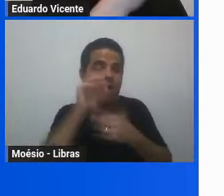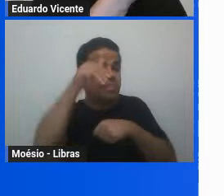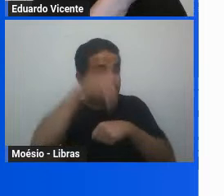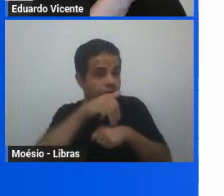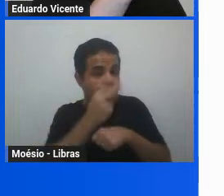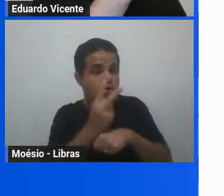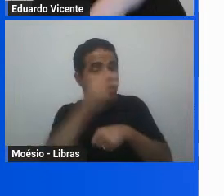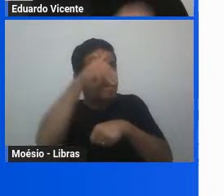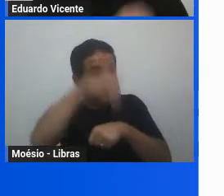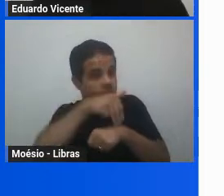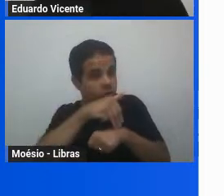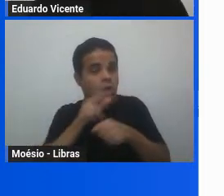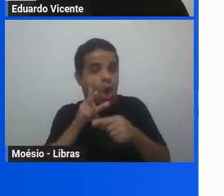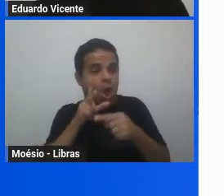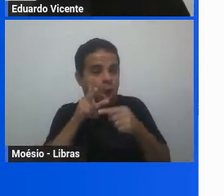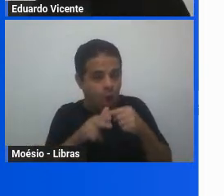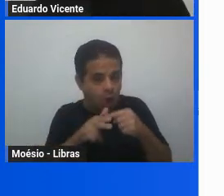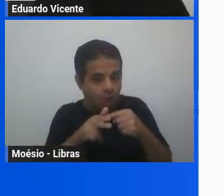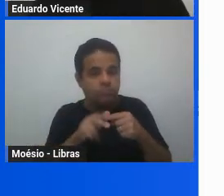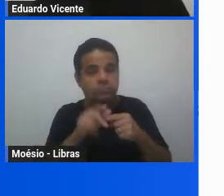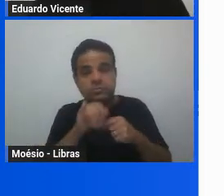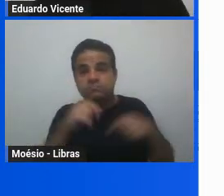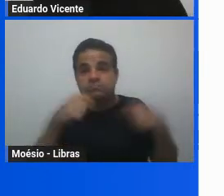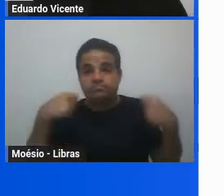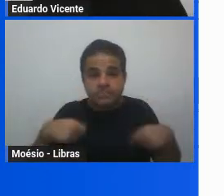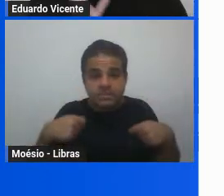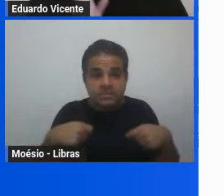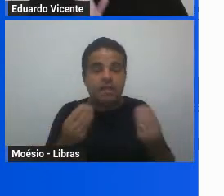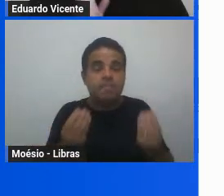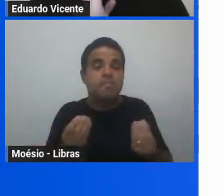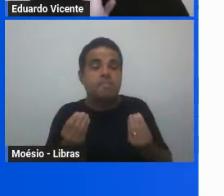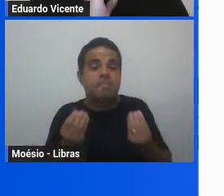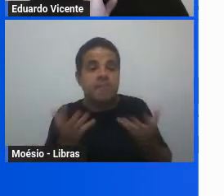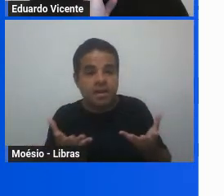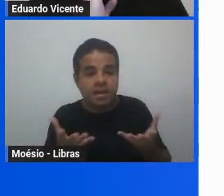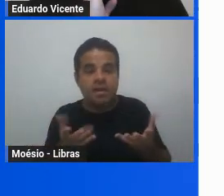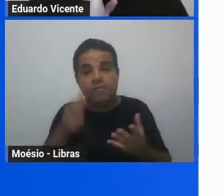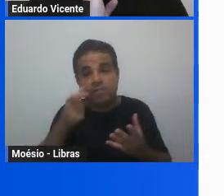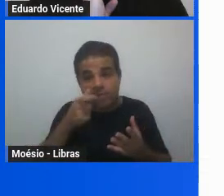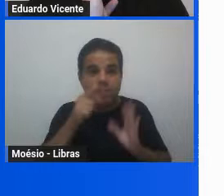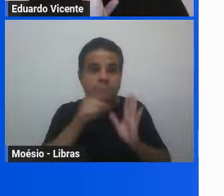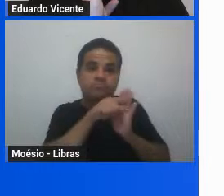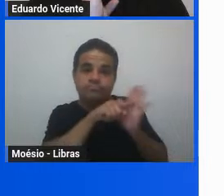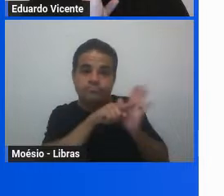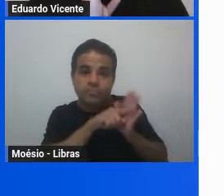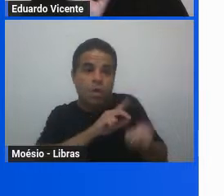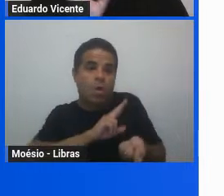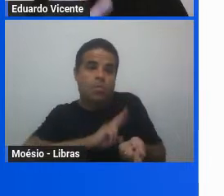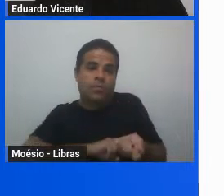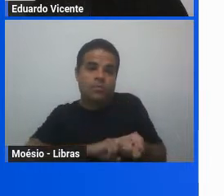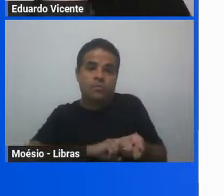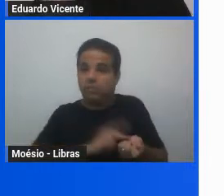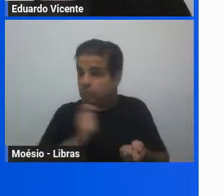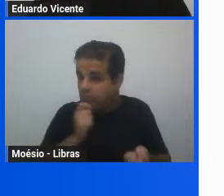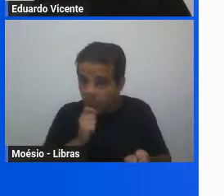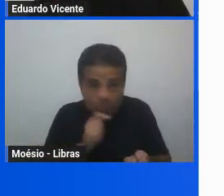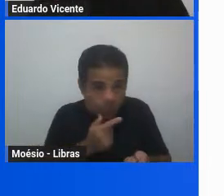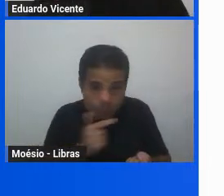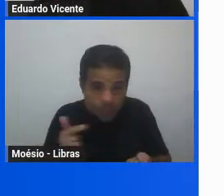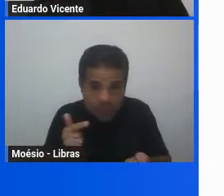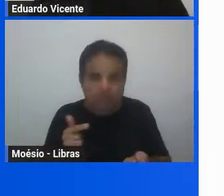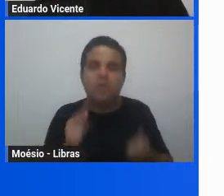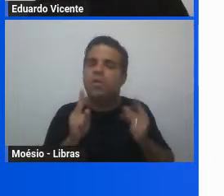eu vou interromper, sim, as compressões. Para quê? Para checar o pulso. Não tem pulso?